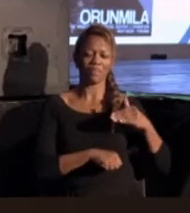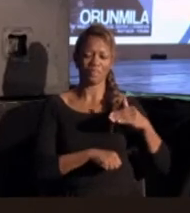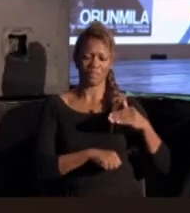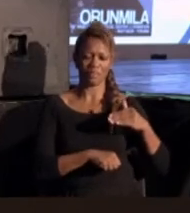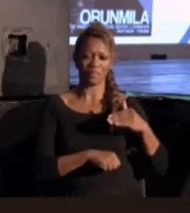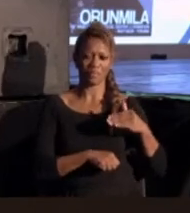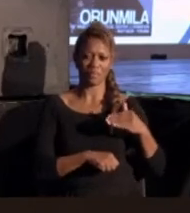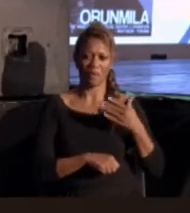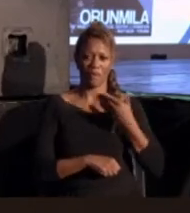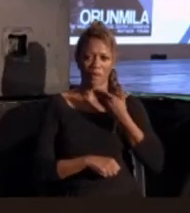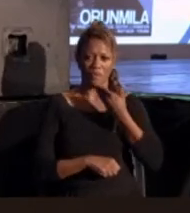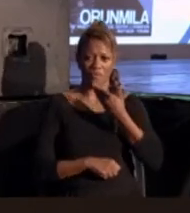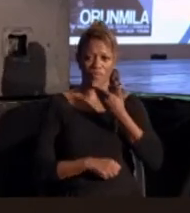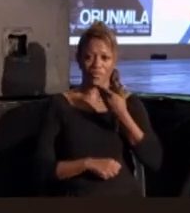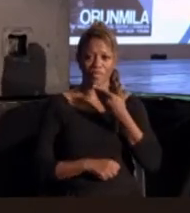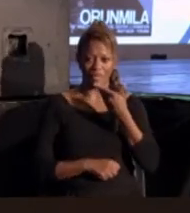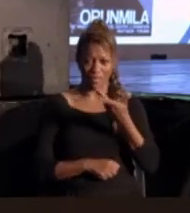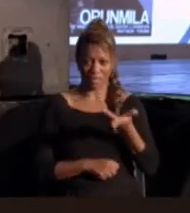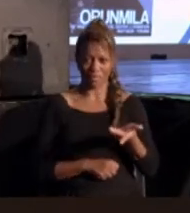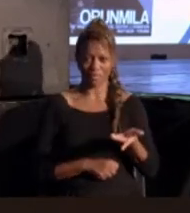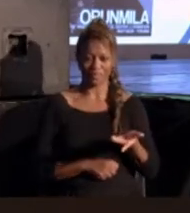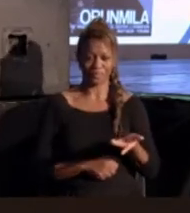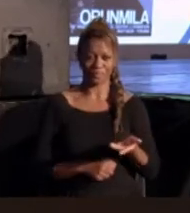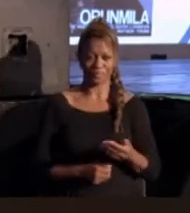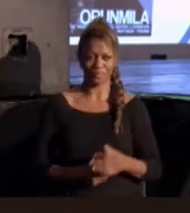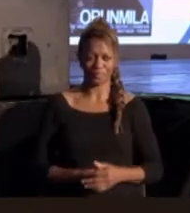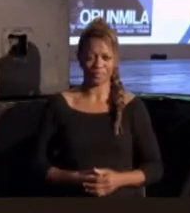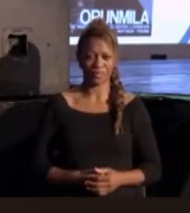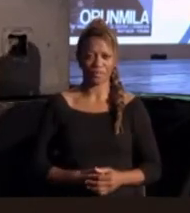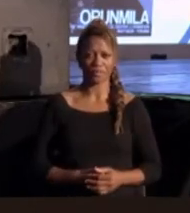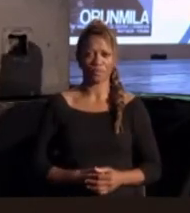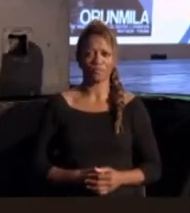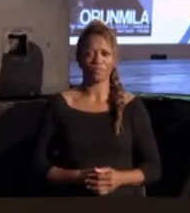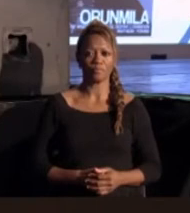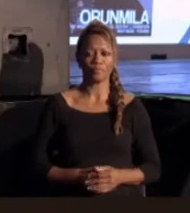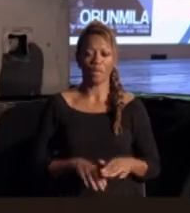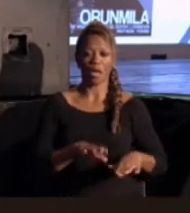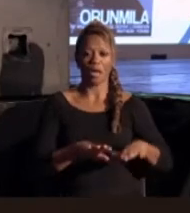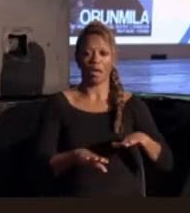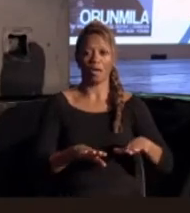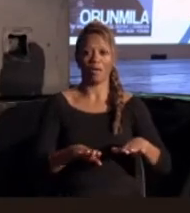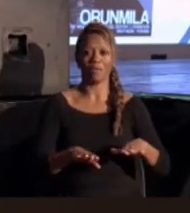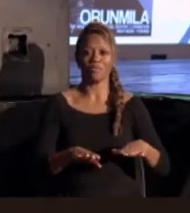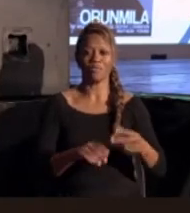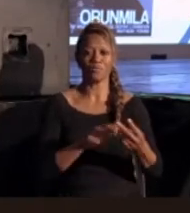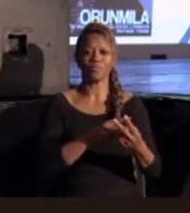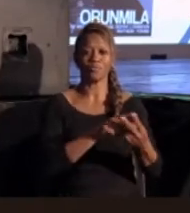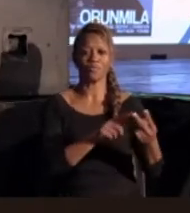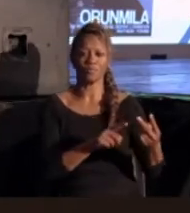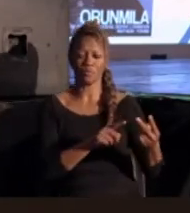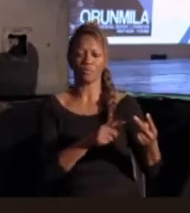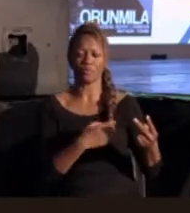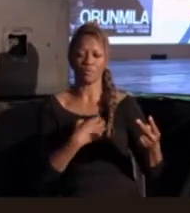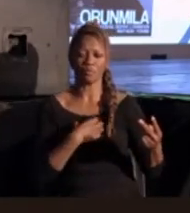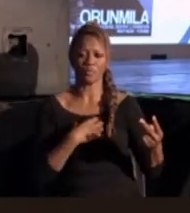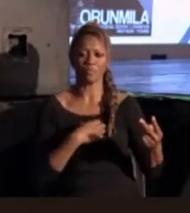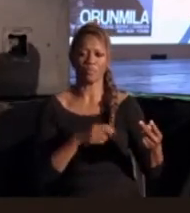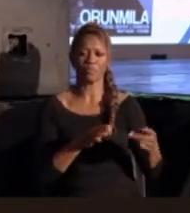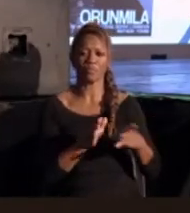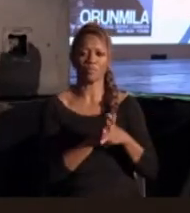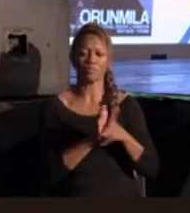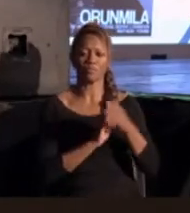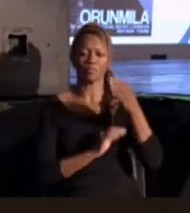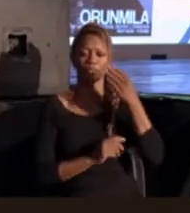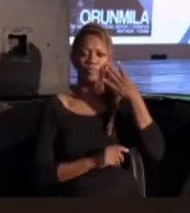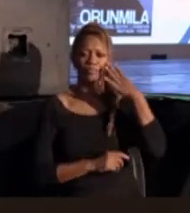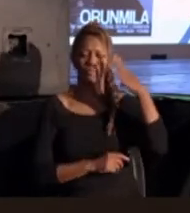cosmofílico ou de um modo mais cosmofóbico. A grosso modo, tem duas maneiras de compreensão